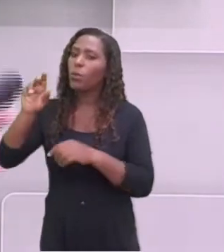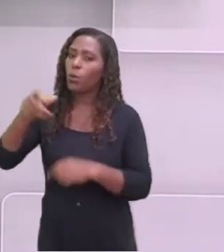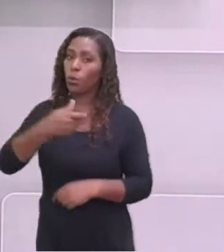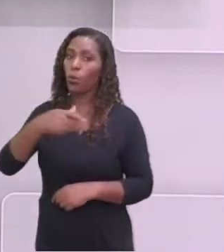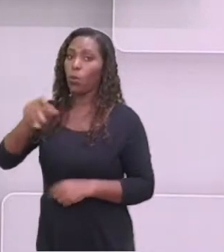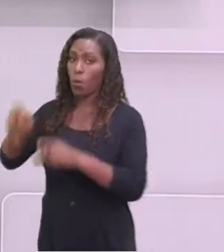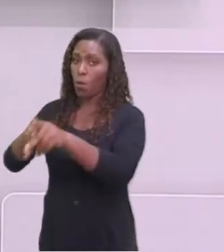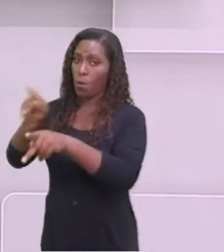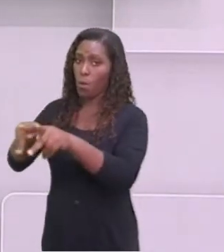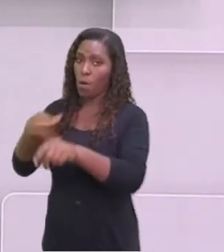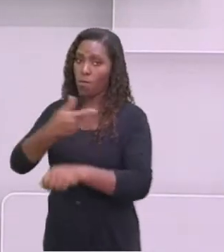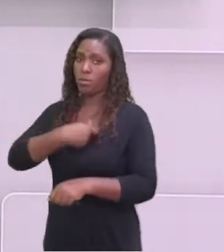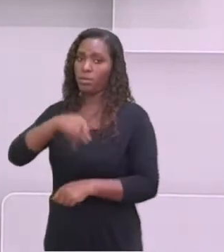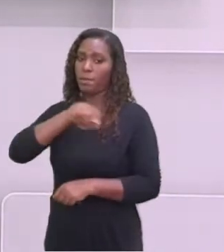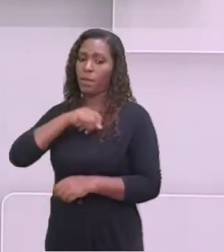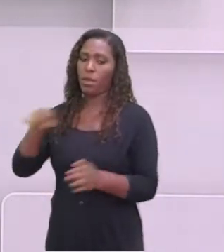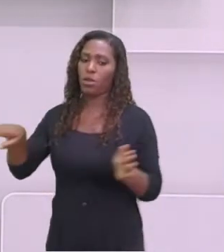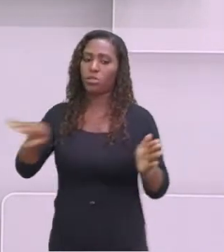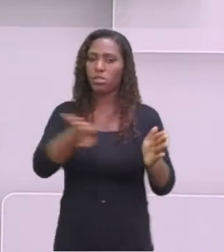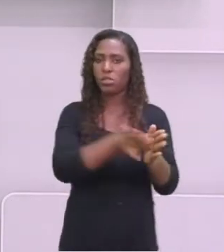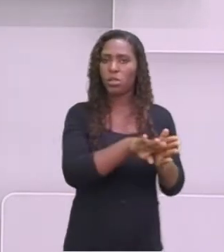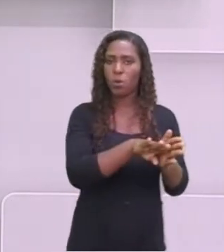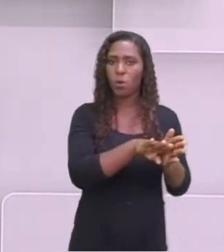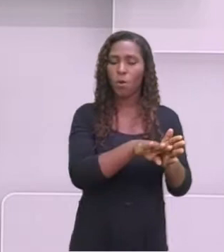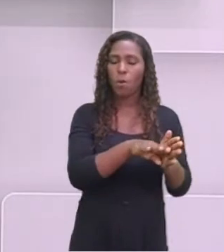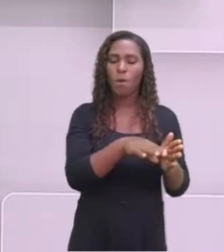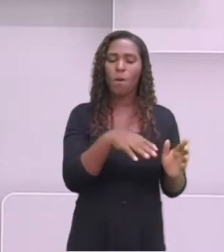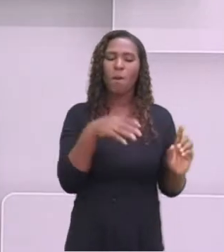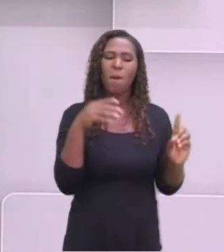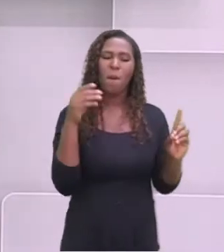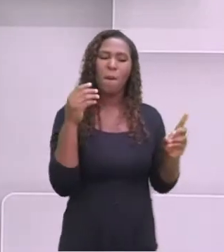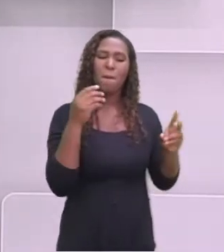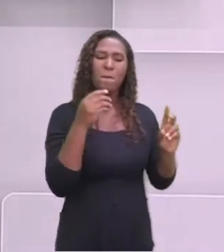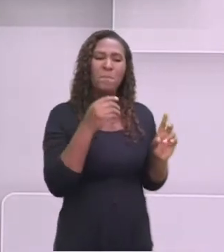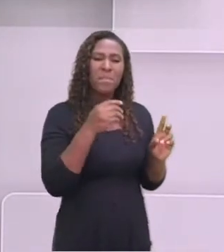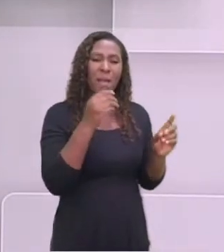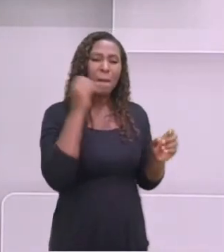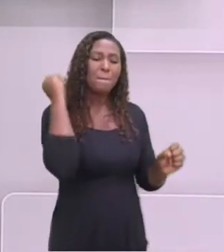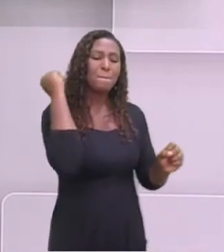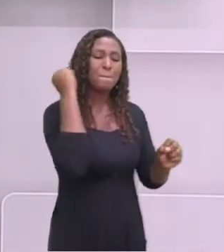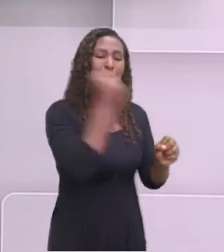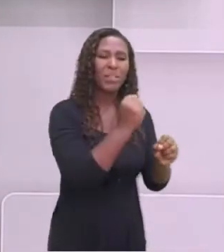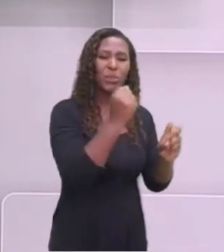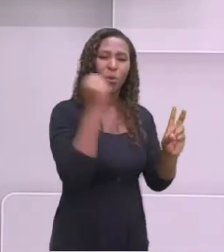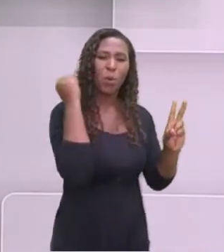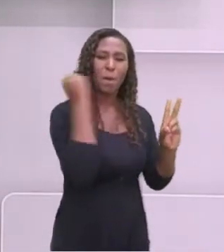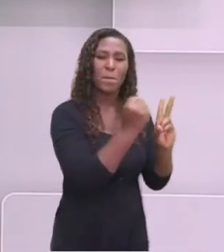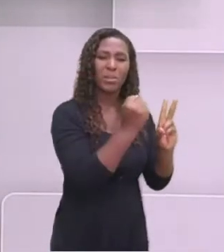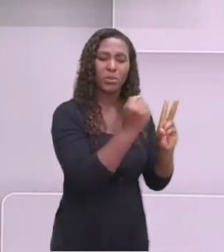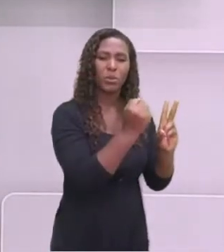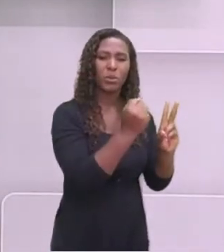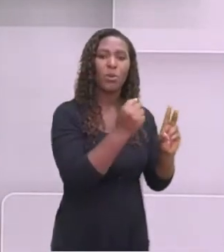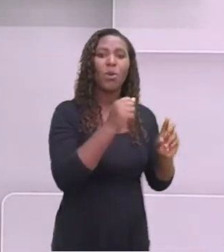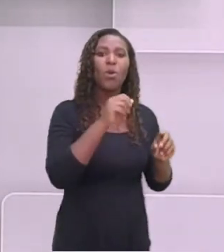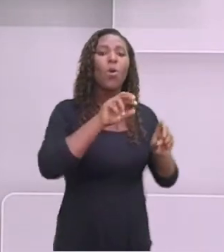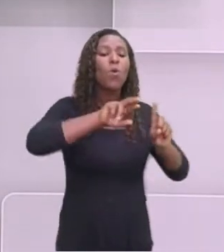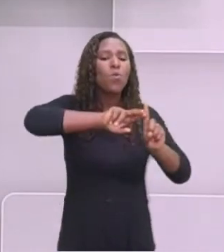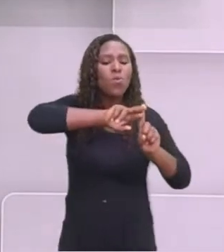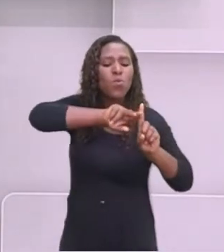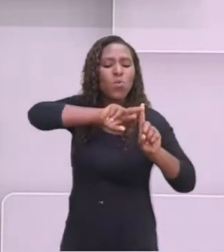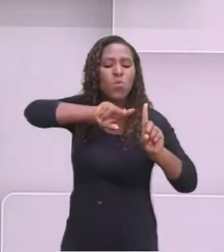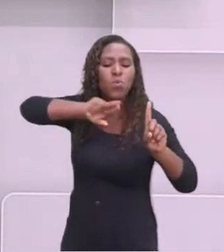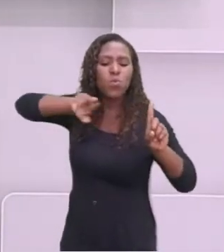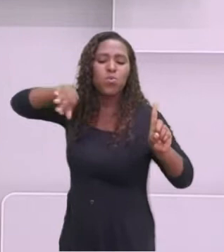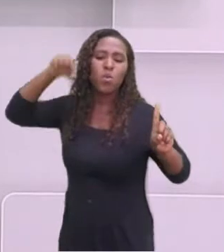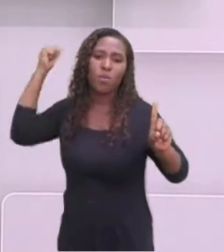de indígenas. Aliás, foram os europeus que chamaram os índios os povos nativos da